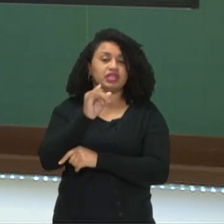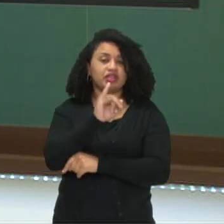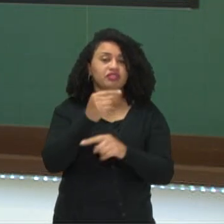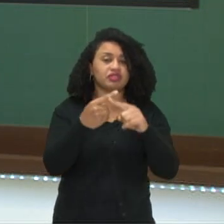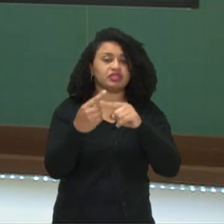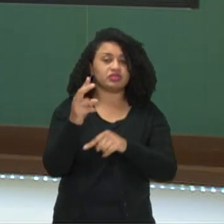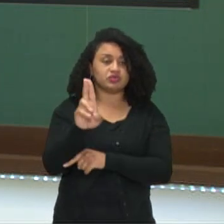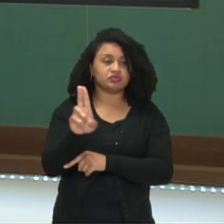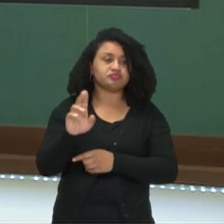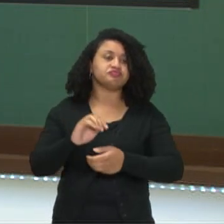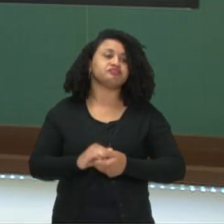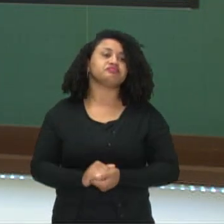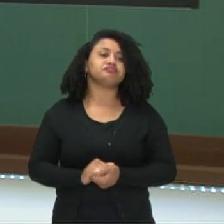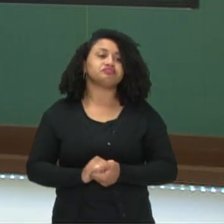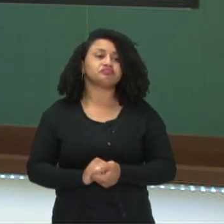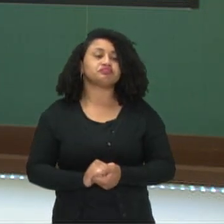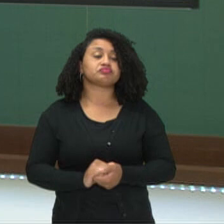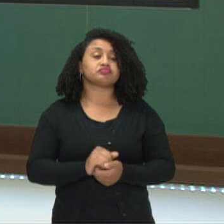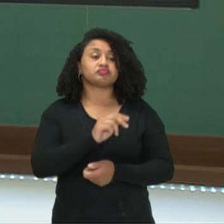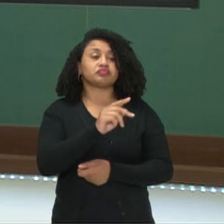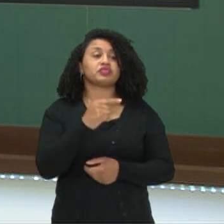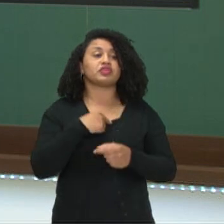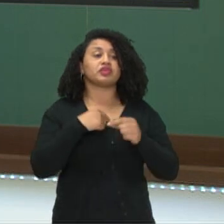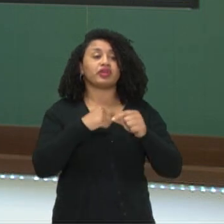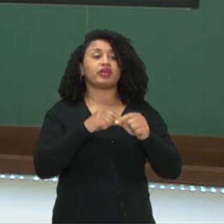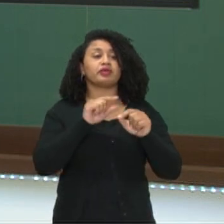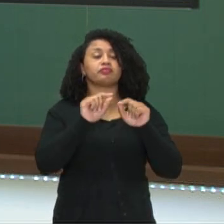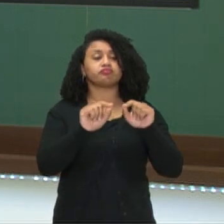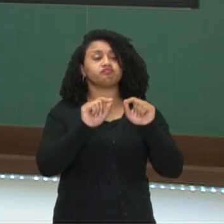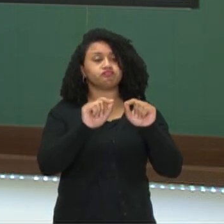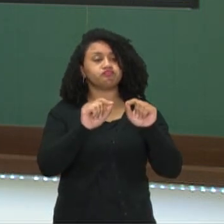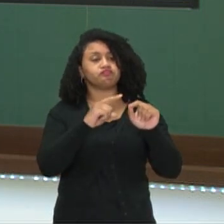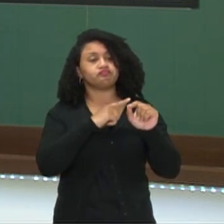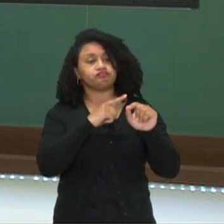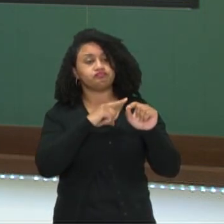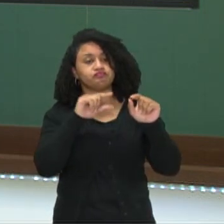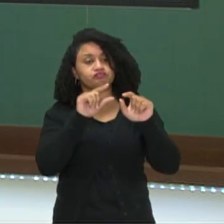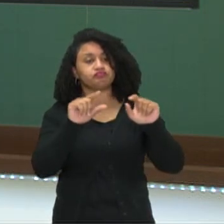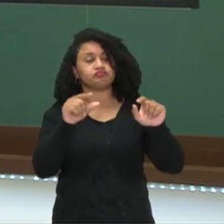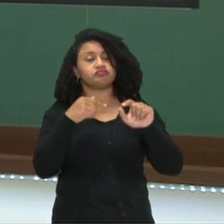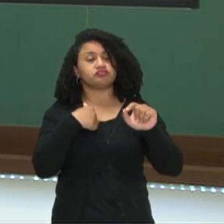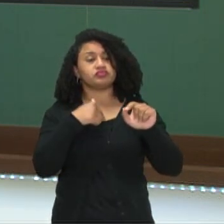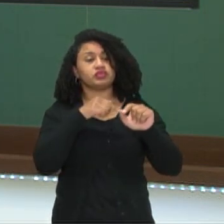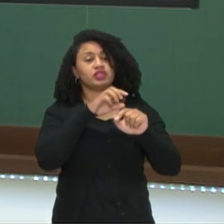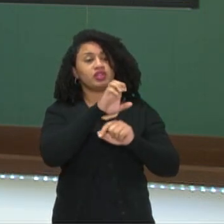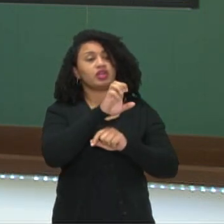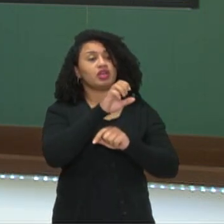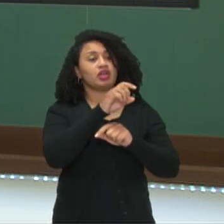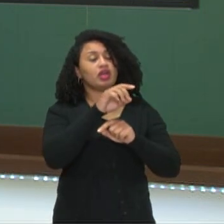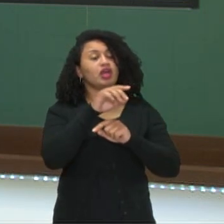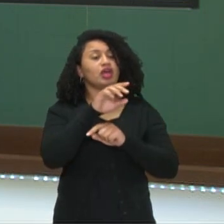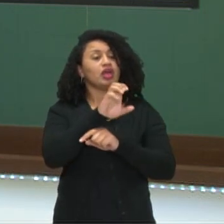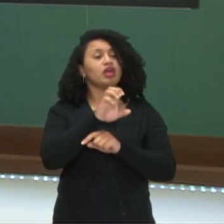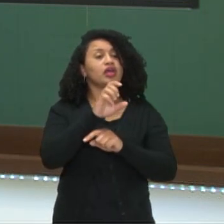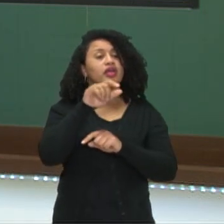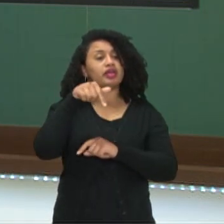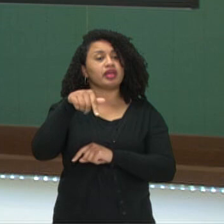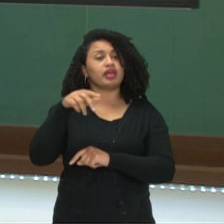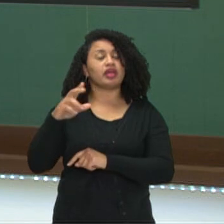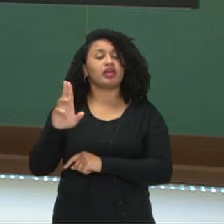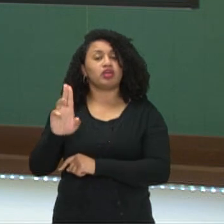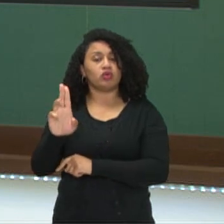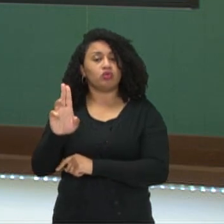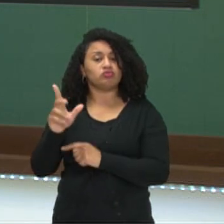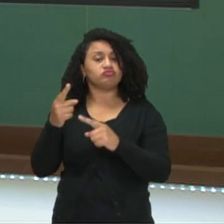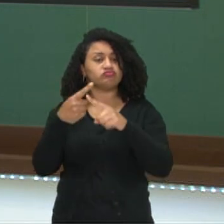é carga sobre tempo, potência é energia sobre tempo. Então, energia sobre tempo, potência, é igual a corrente, que é carga sobre